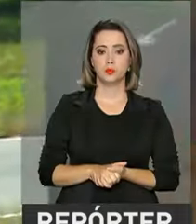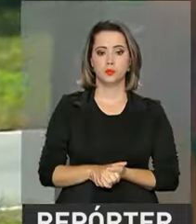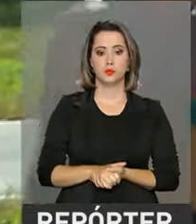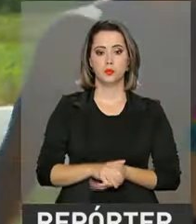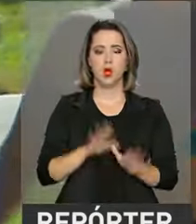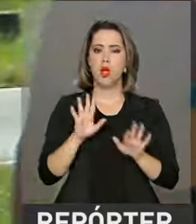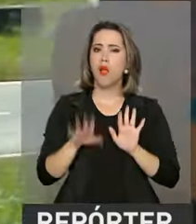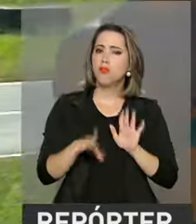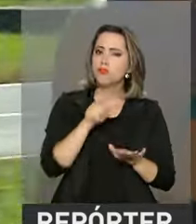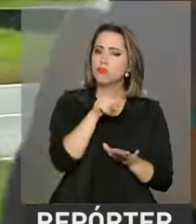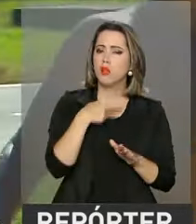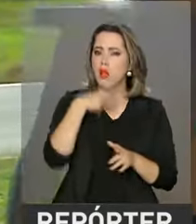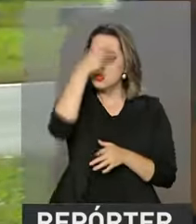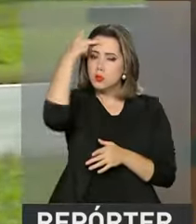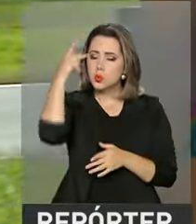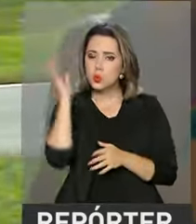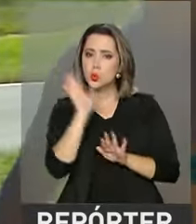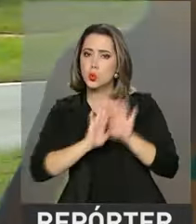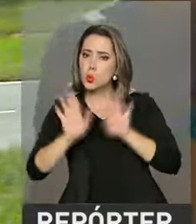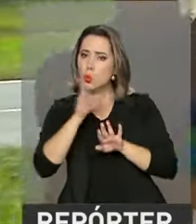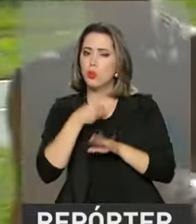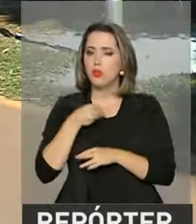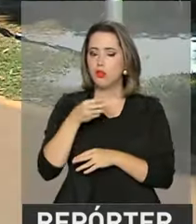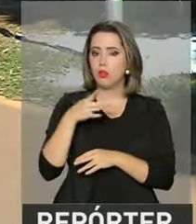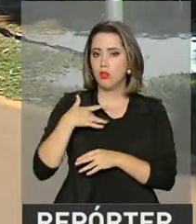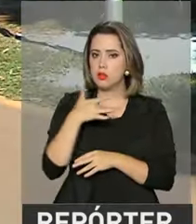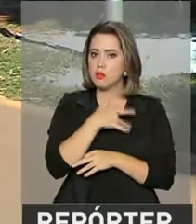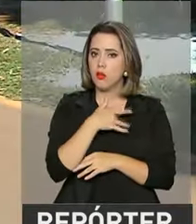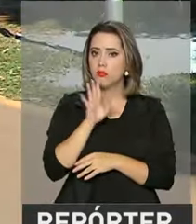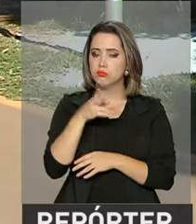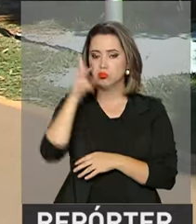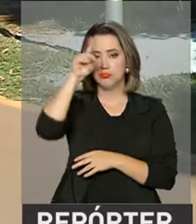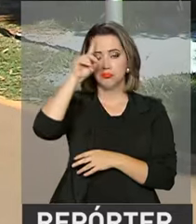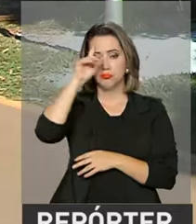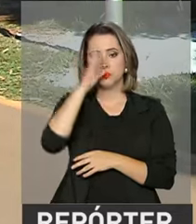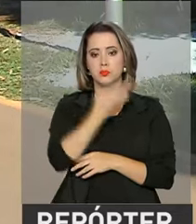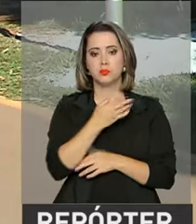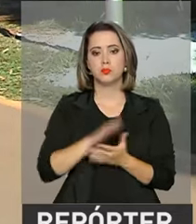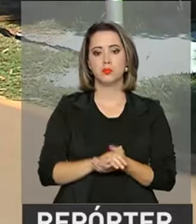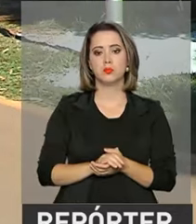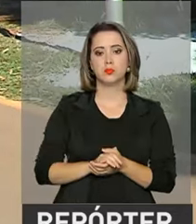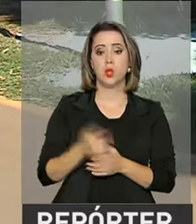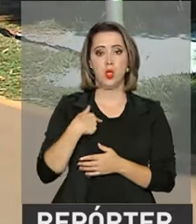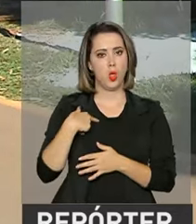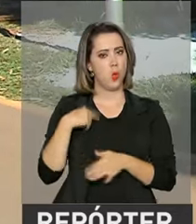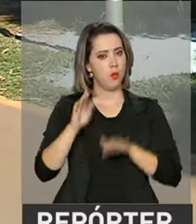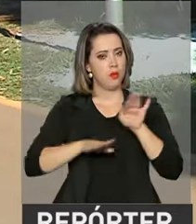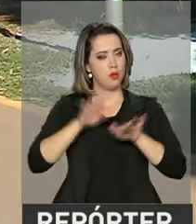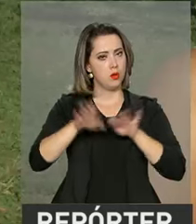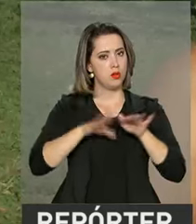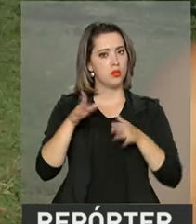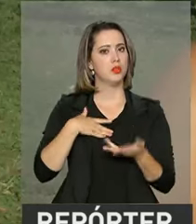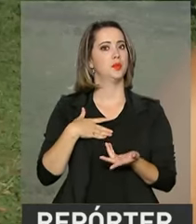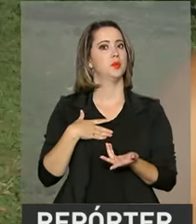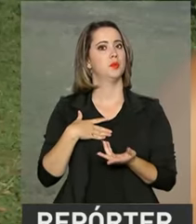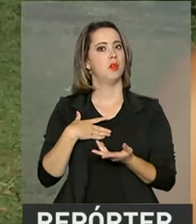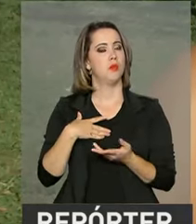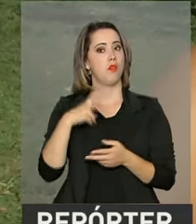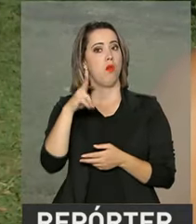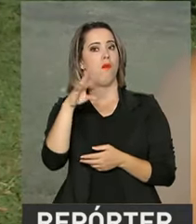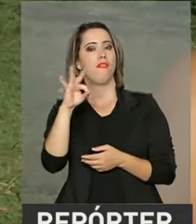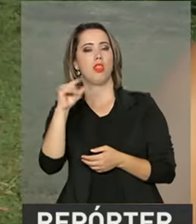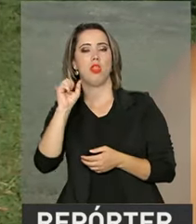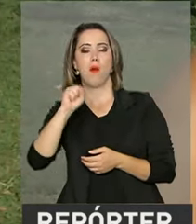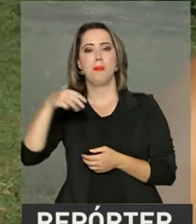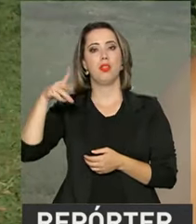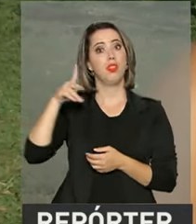para alguns cuidar da saúde já virou rotina eu vim fazer caminhada no no parque para pegar a vitamina D acordo tomo